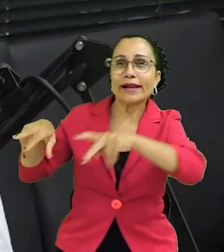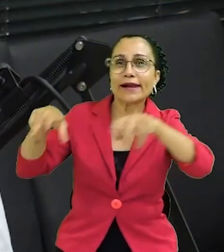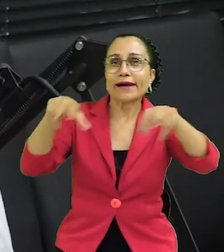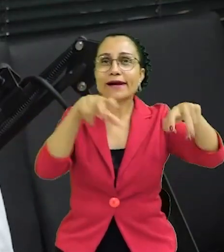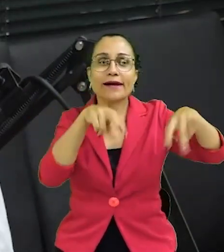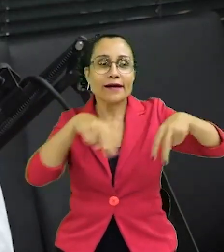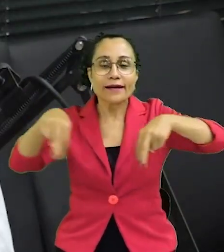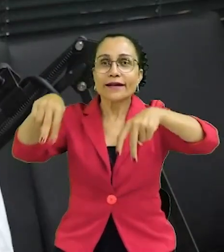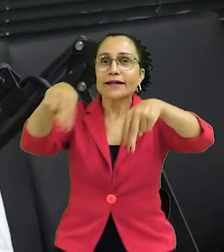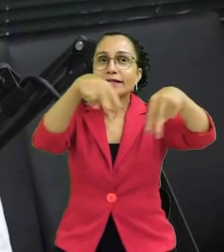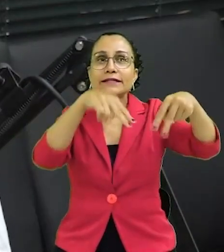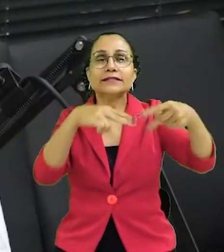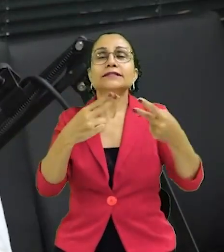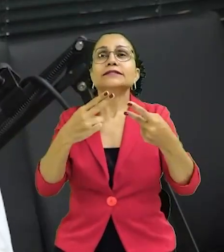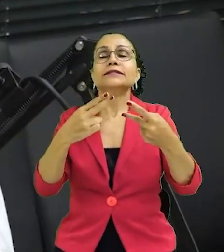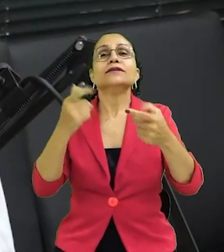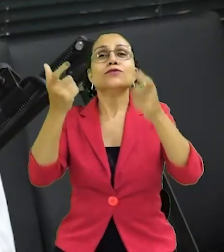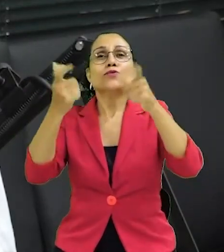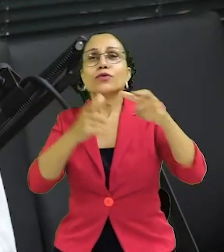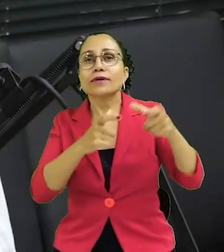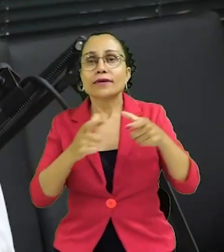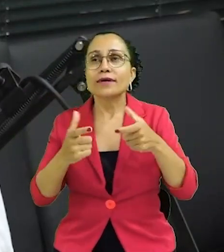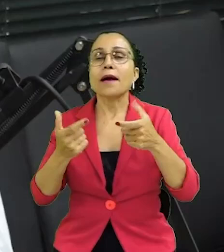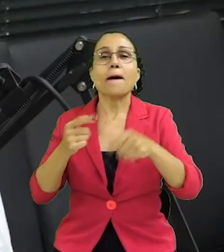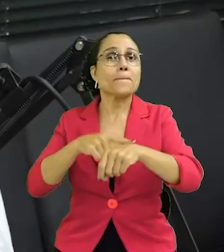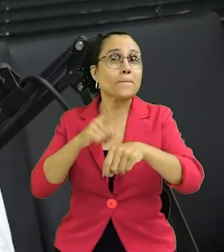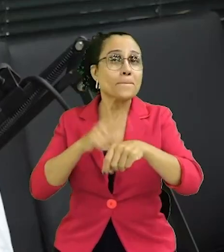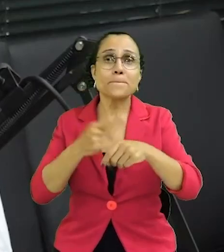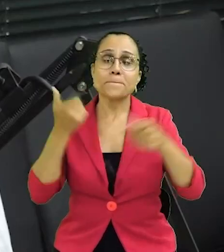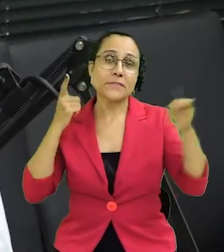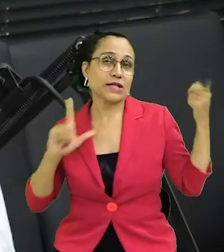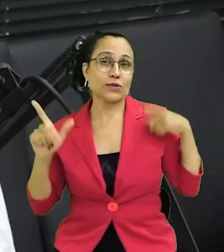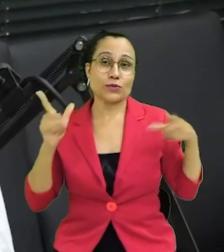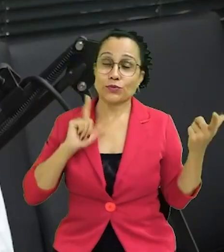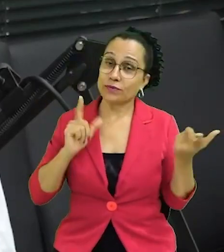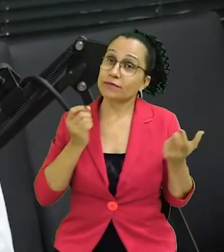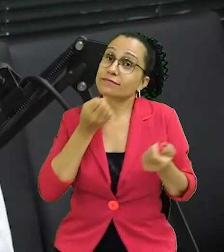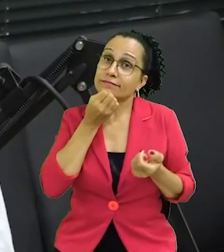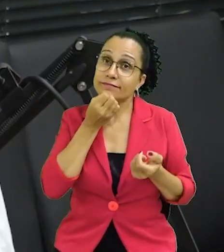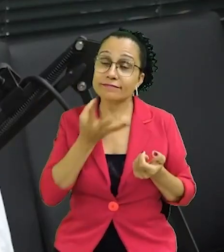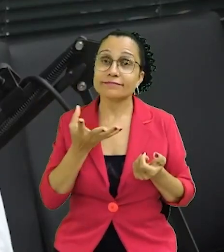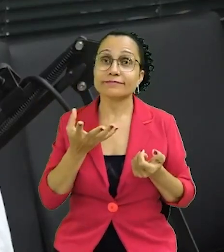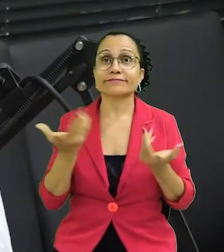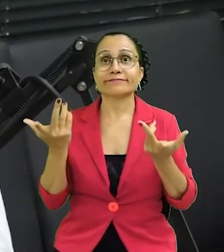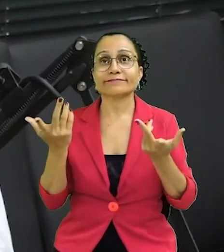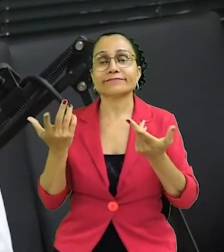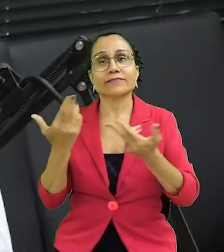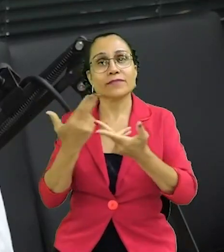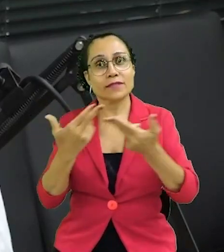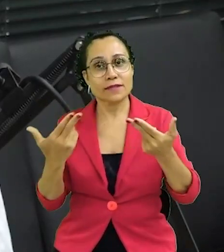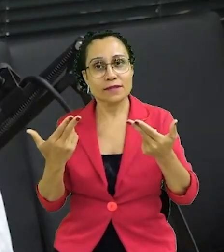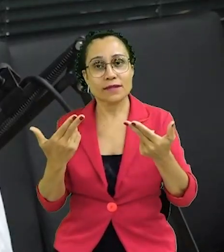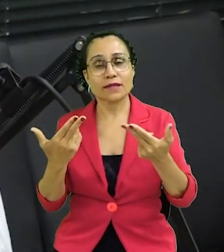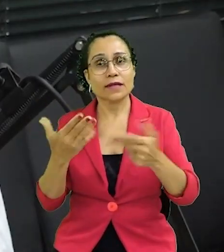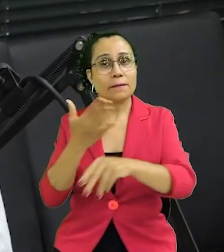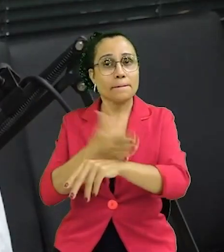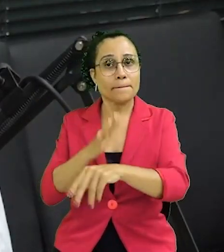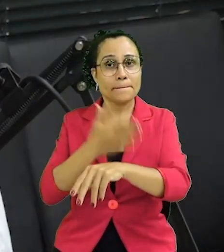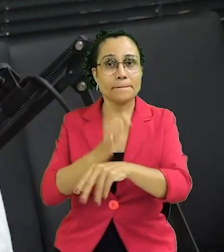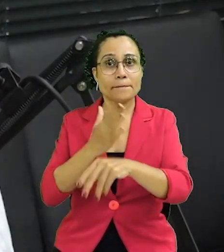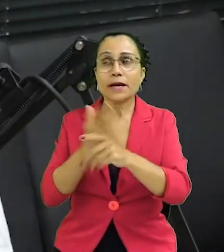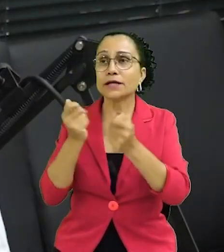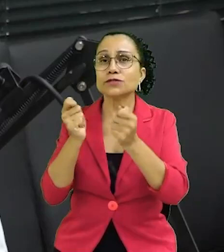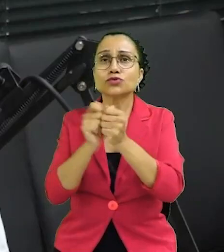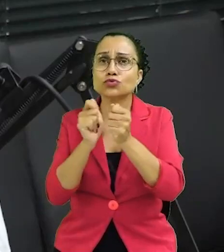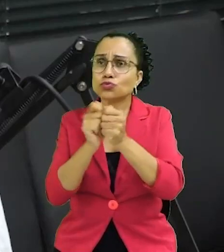exemplo, procurar algo ao ar livre, procurar momentos de lazer que faça conjunto, né, tenha uma prática